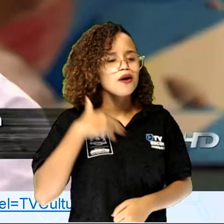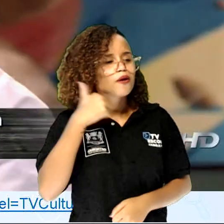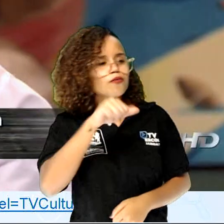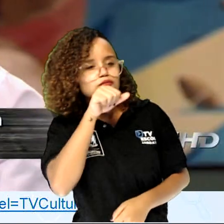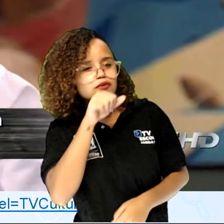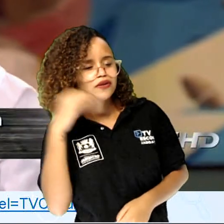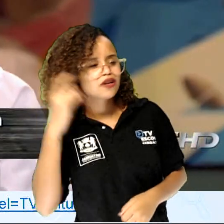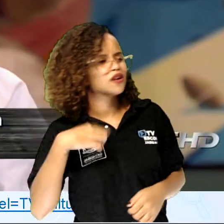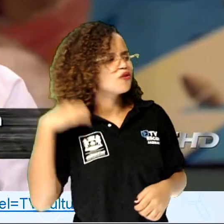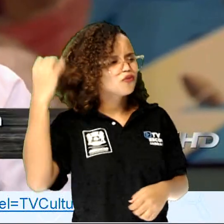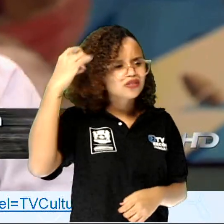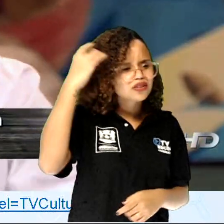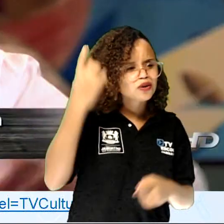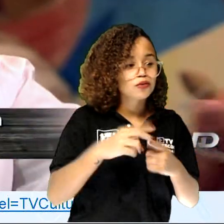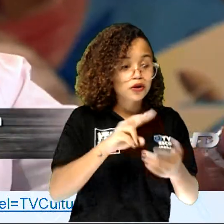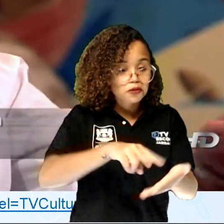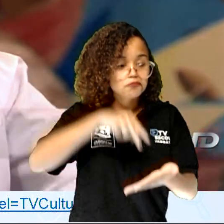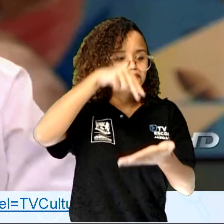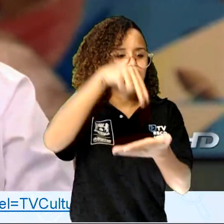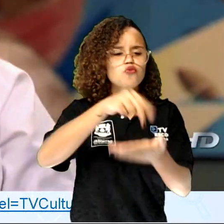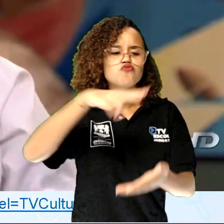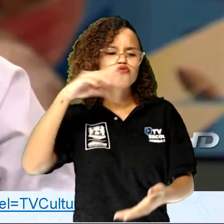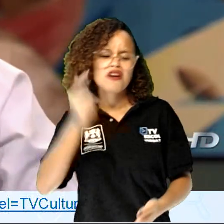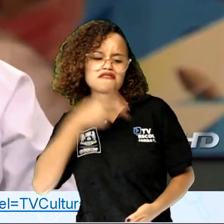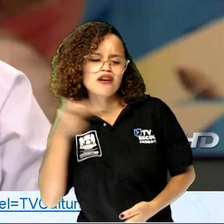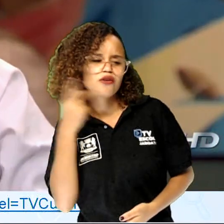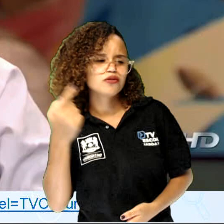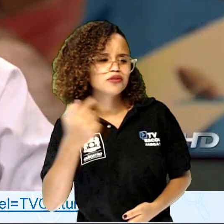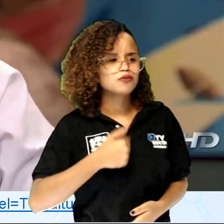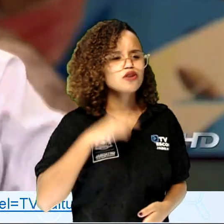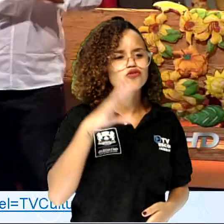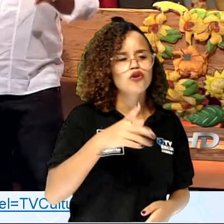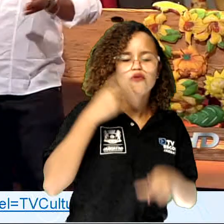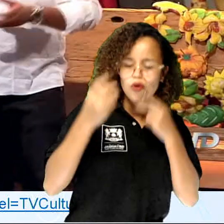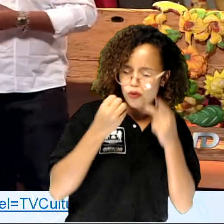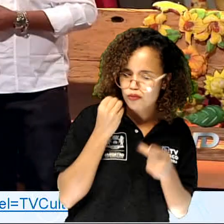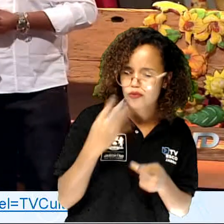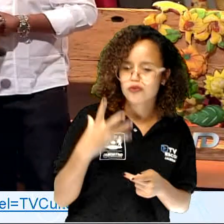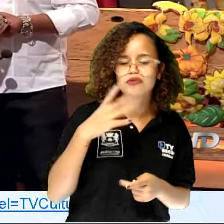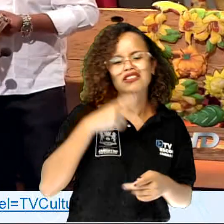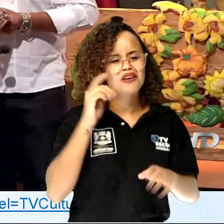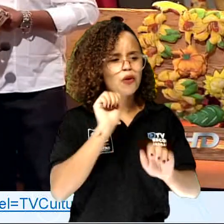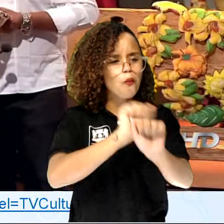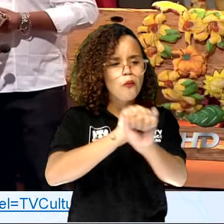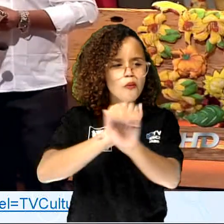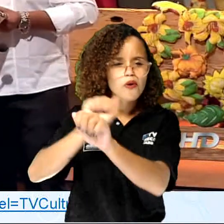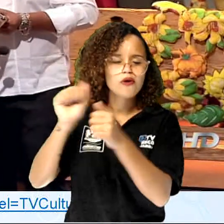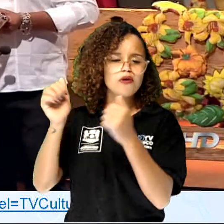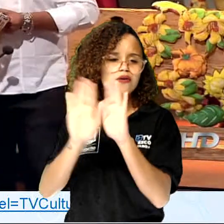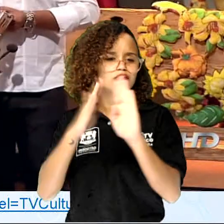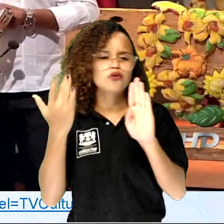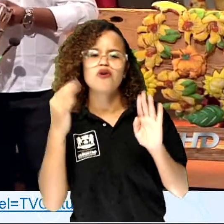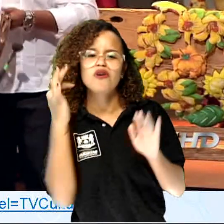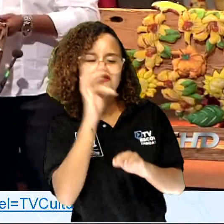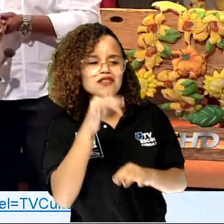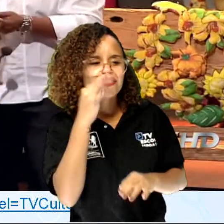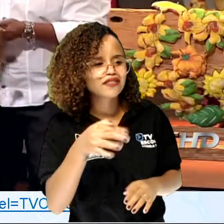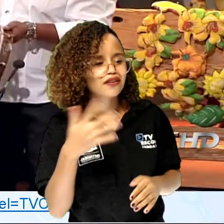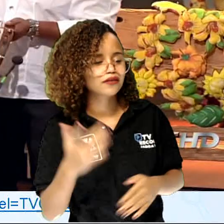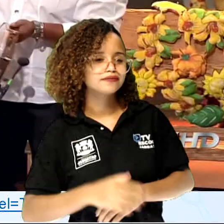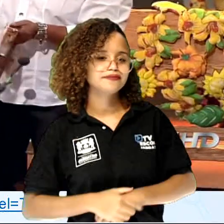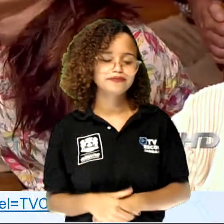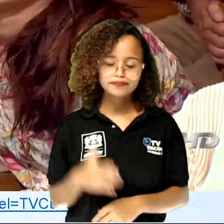vocês gostem. É de um conterrâneo de vocês, né? Na realidade, são 2 conterrâneos, Caju e Castanha. Vão entender e depois a gente